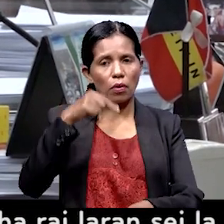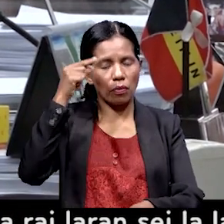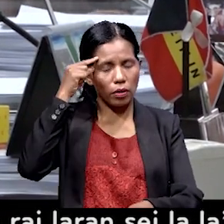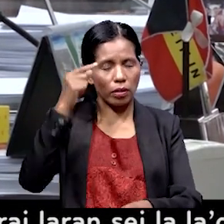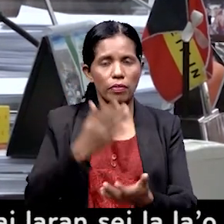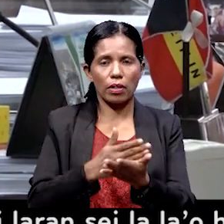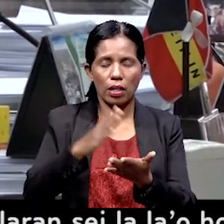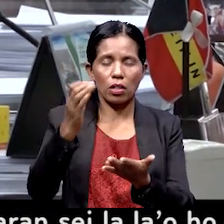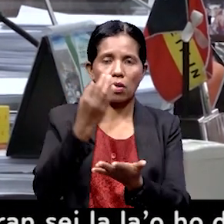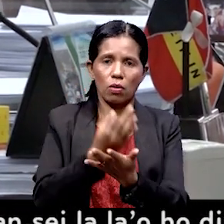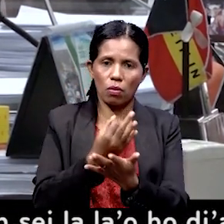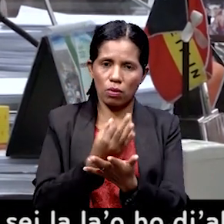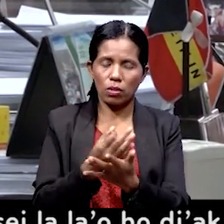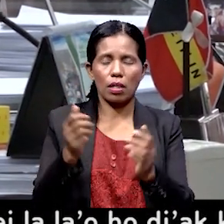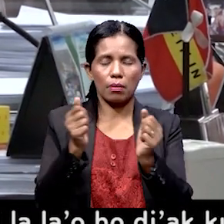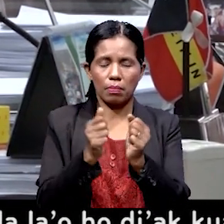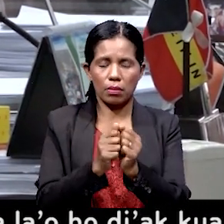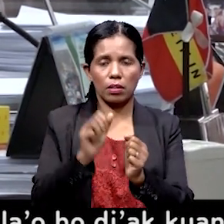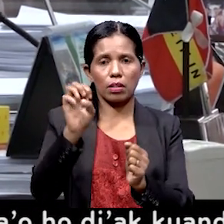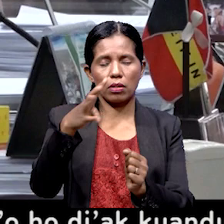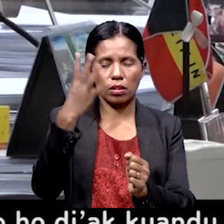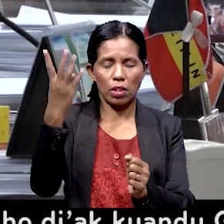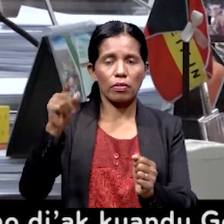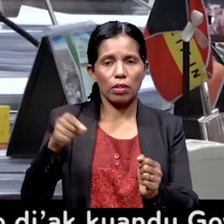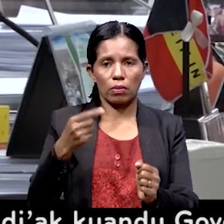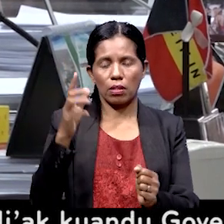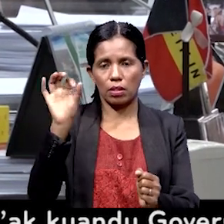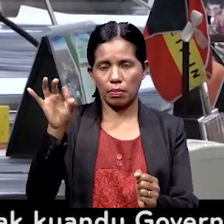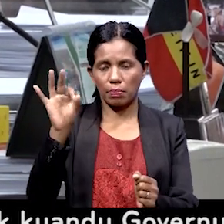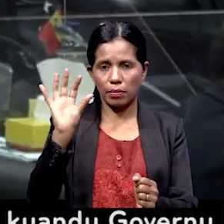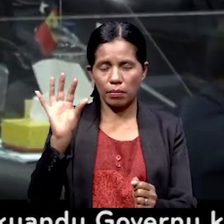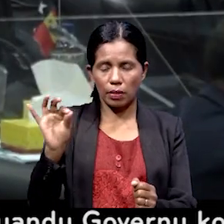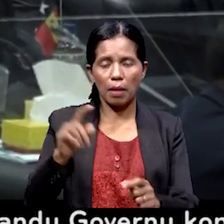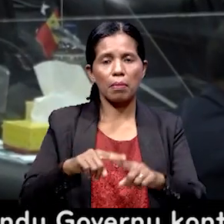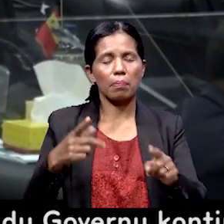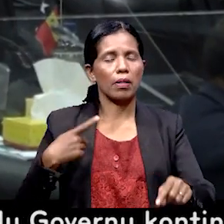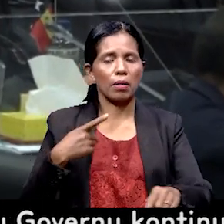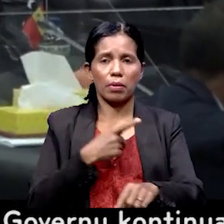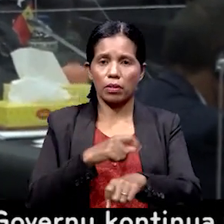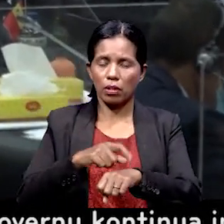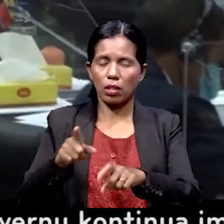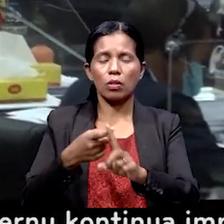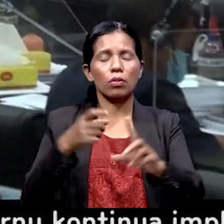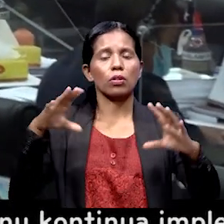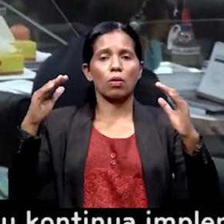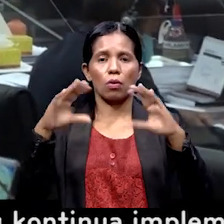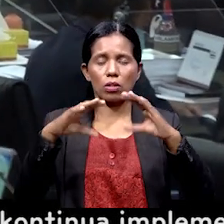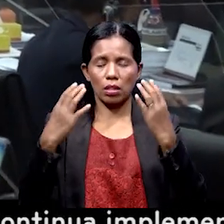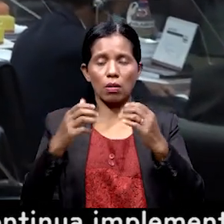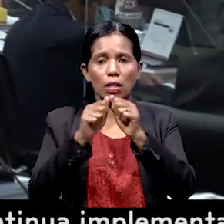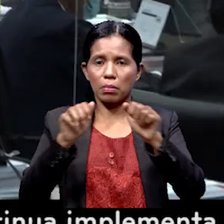atribui osan tokon sanulo resin hat, vírgula atusia, mebe Parlamento Nacional de Rússia e Conselho